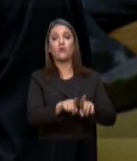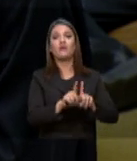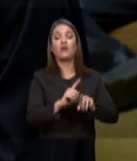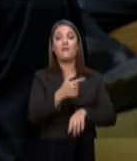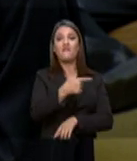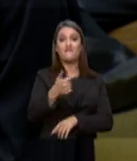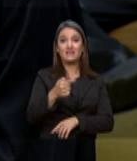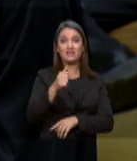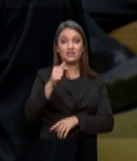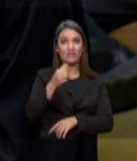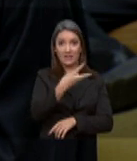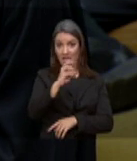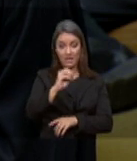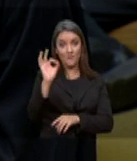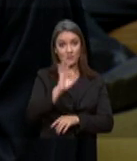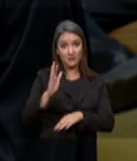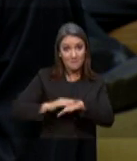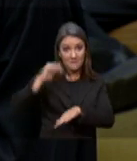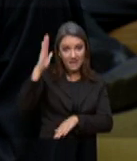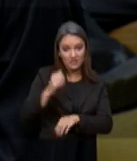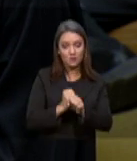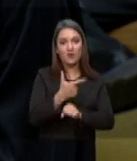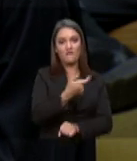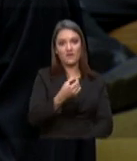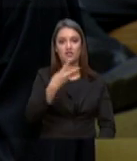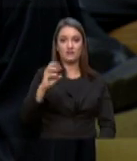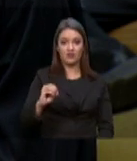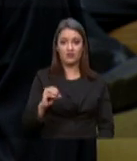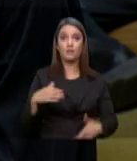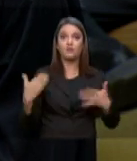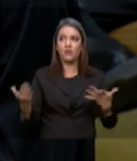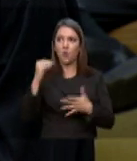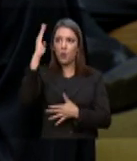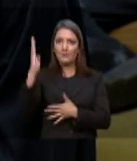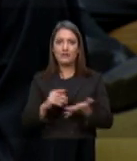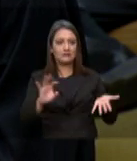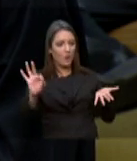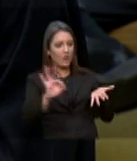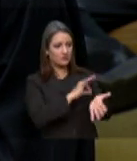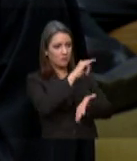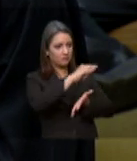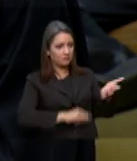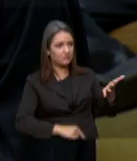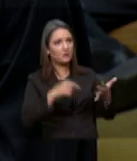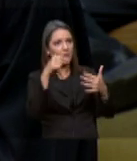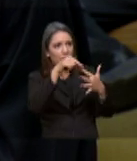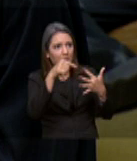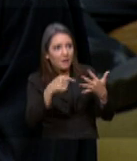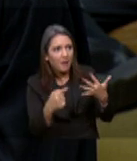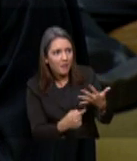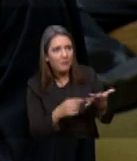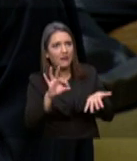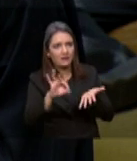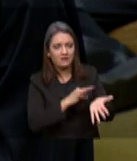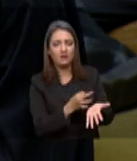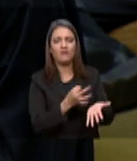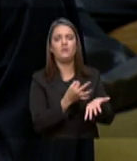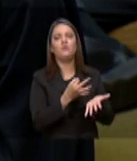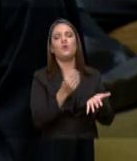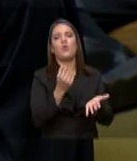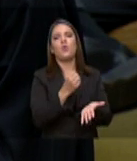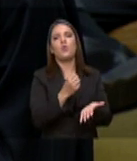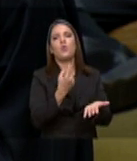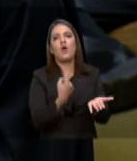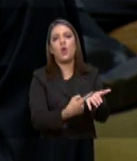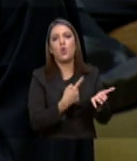2030. Ou seja, as metas a que o país se comprometeu ao firmar o Acordo de Paris, ratificado em setembro